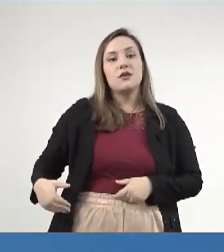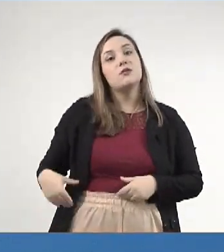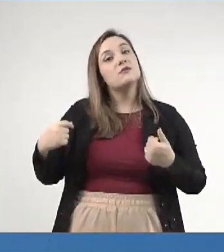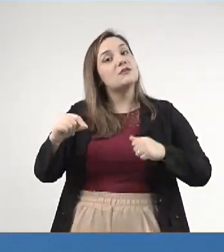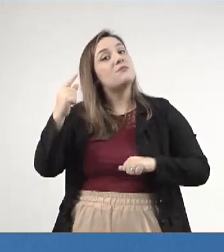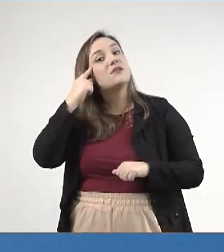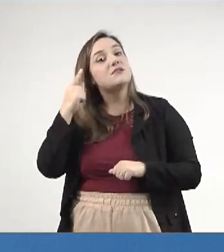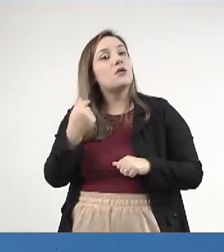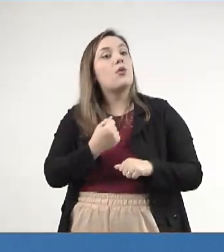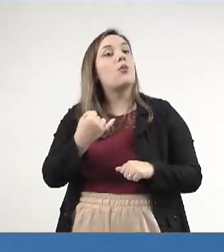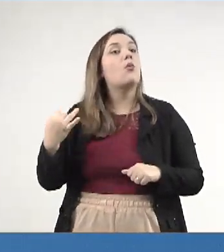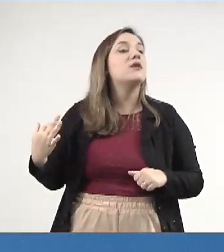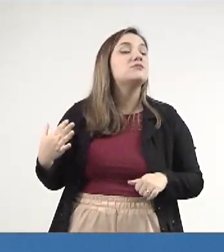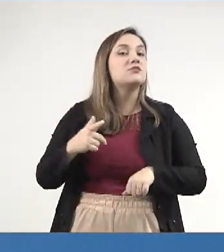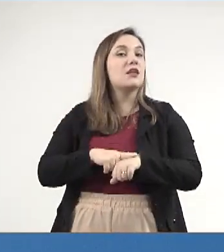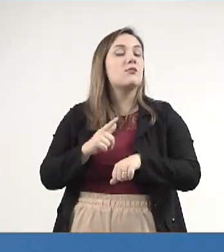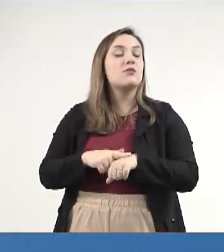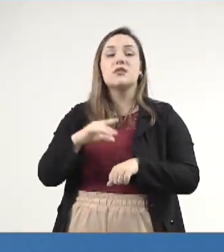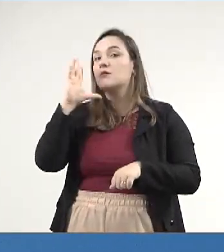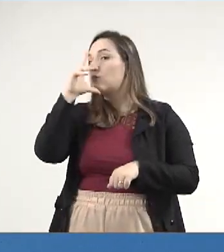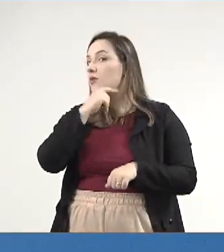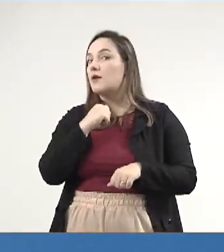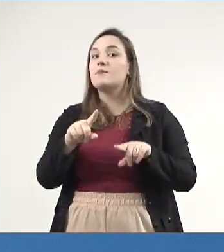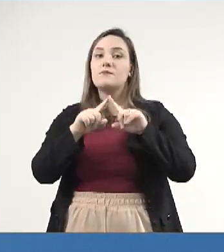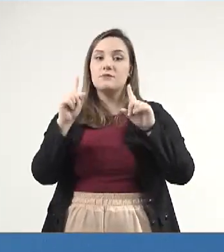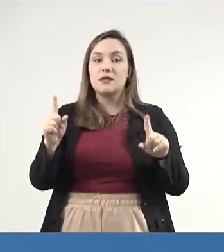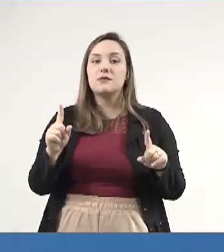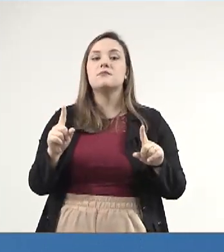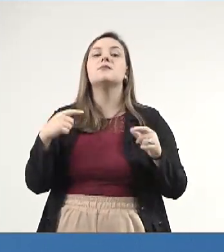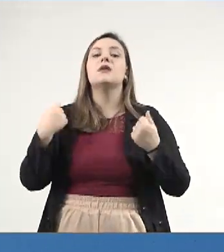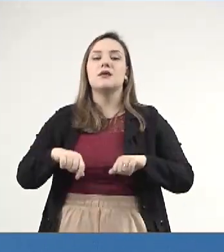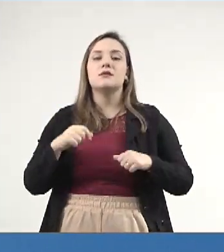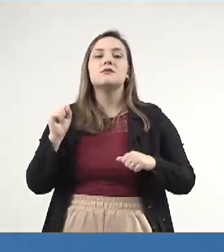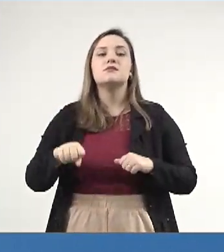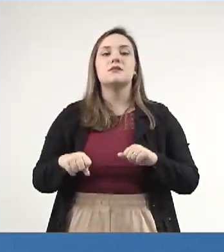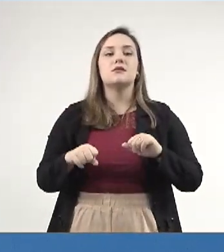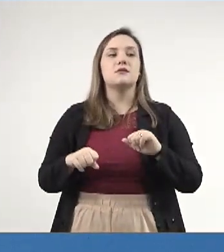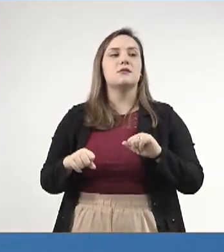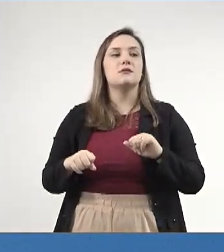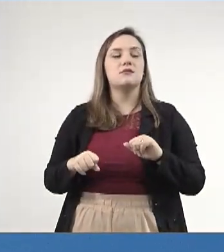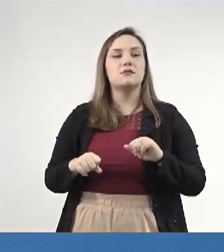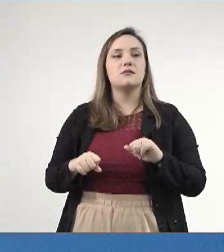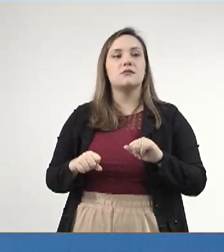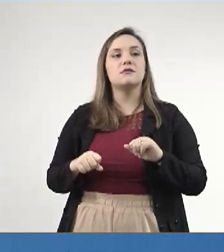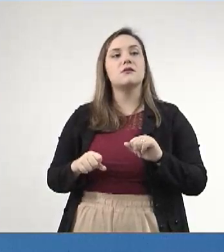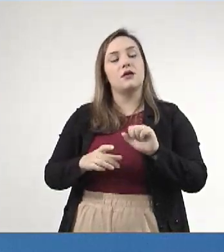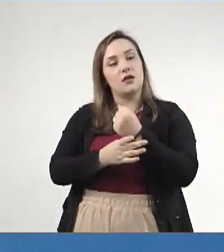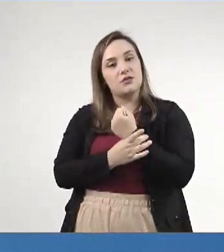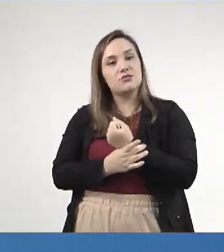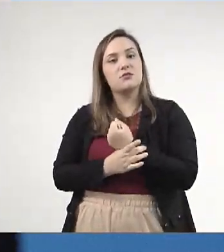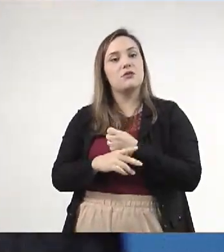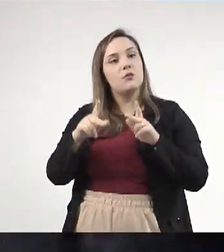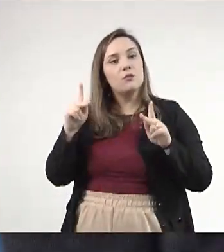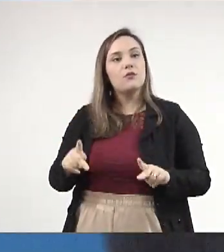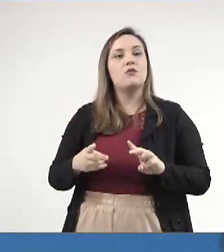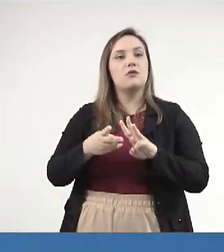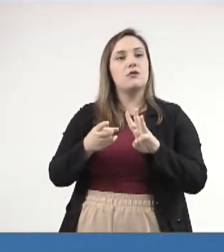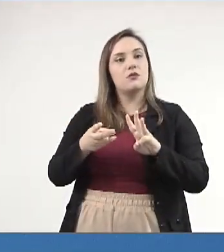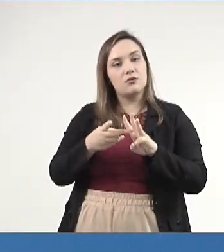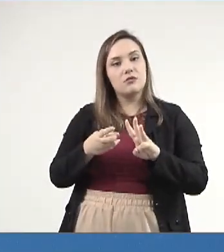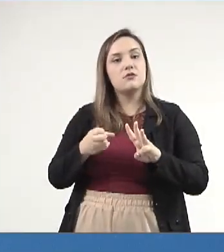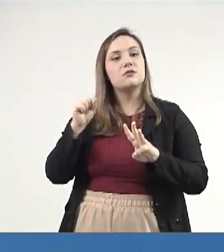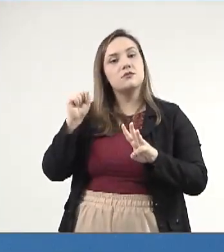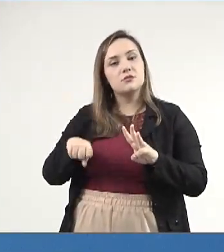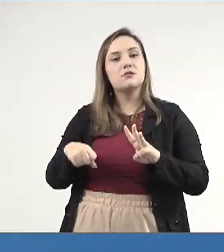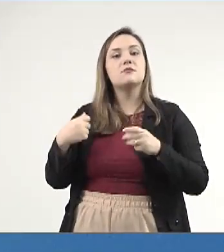quantos anos de cronograma de soluções vai encontrar, mas é preciso garantir, se queremos garantir que os povos indígenas tenham acesso, é